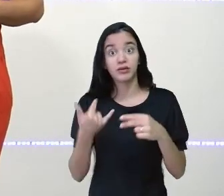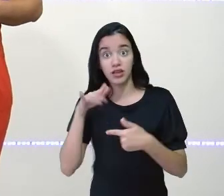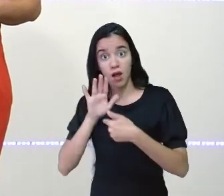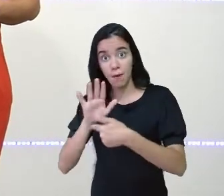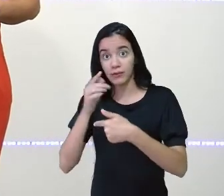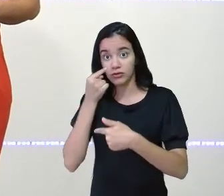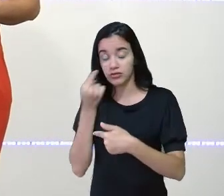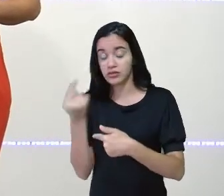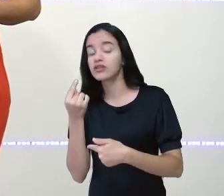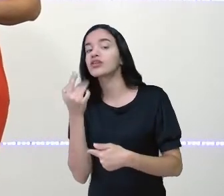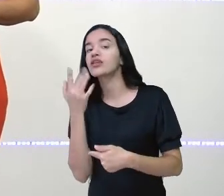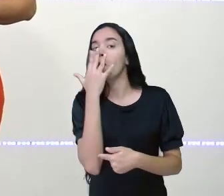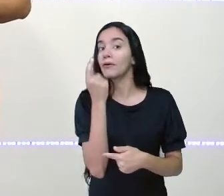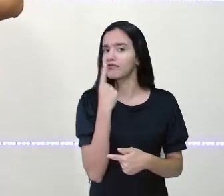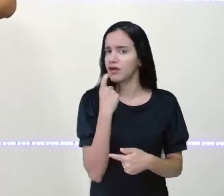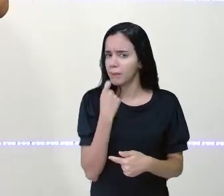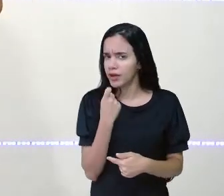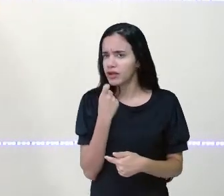de vermelho, hein?